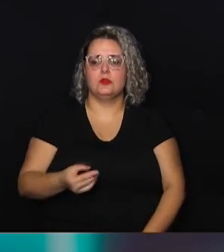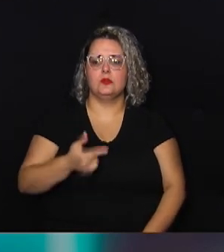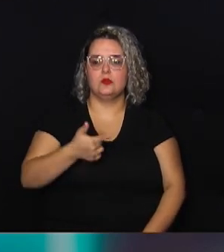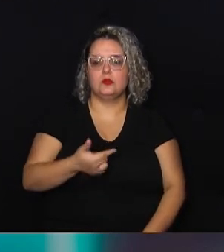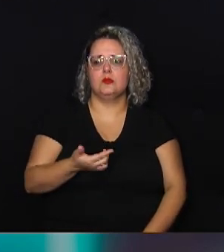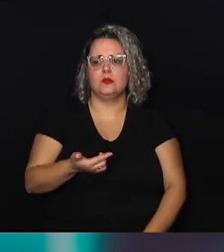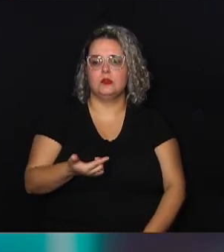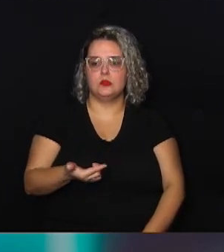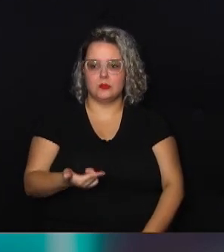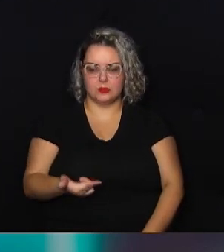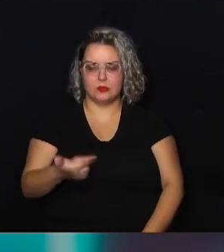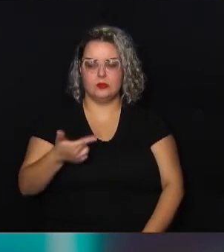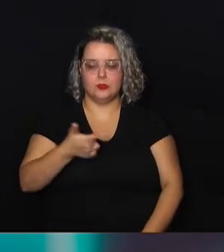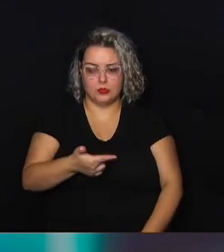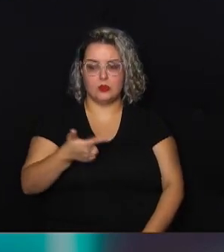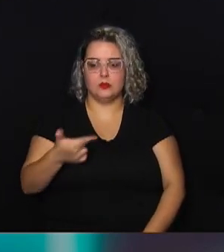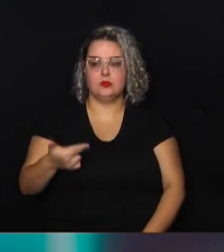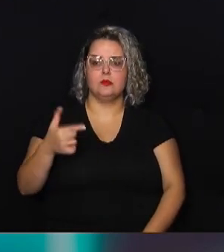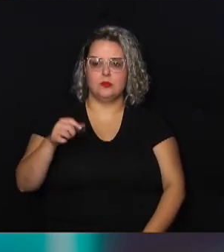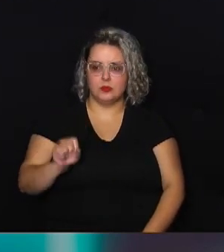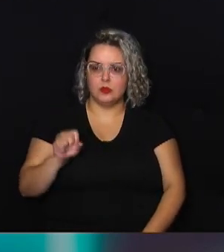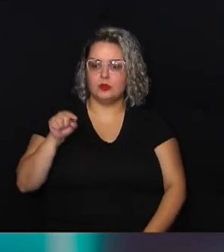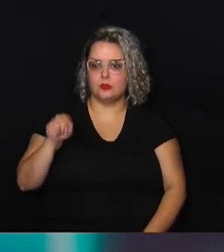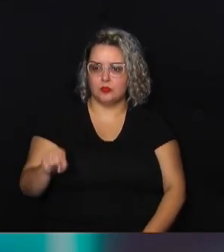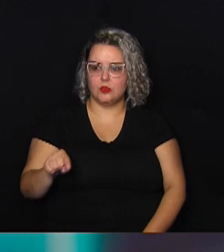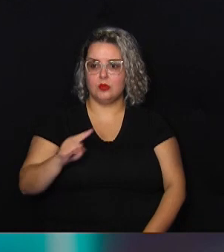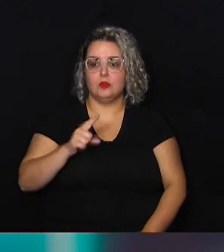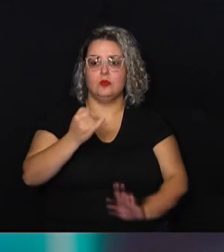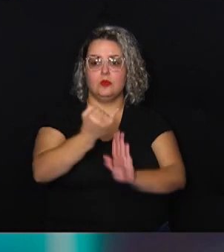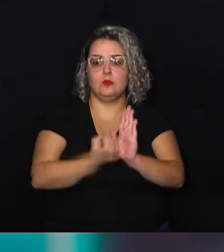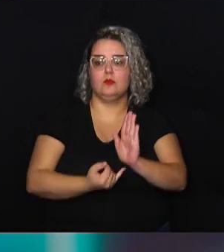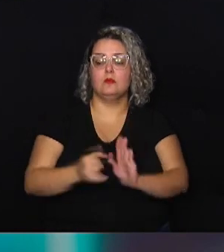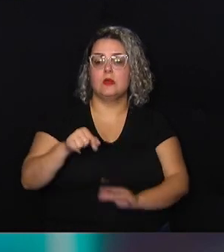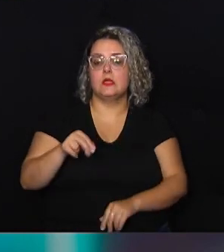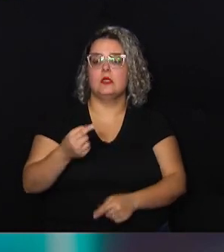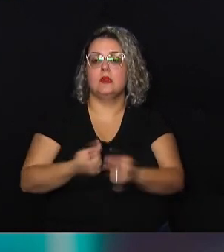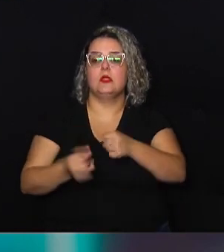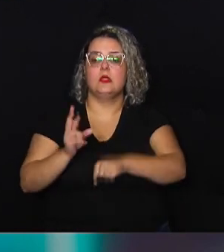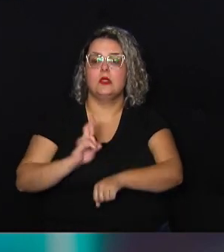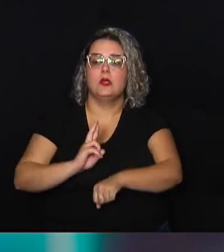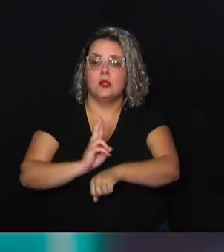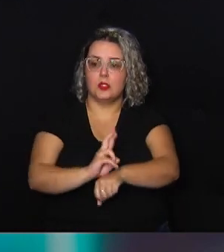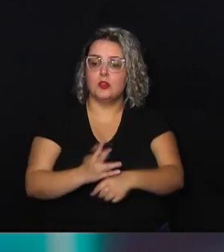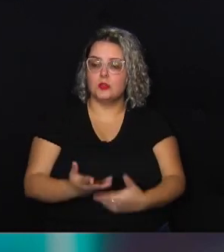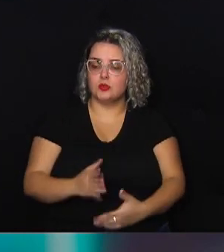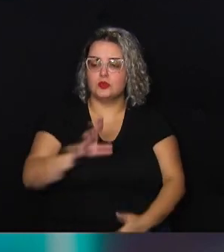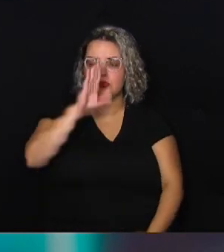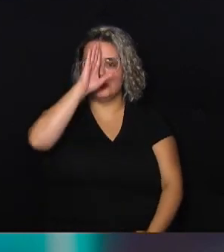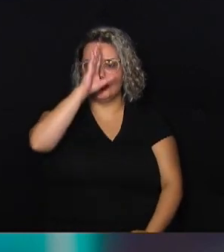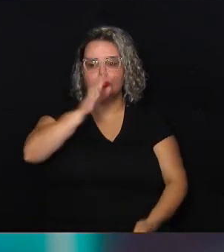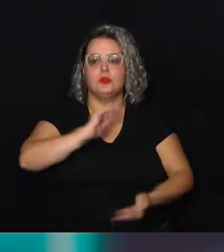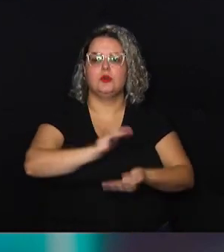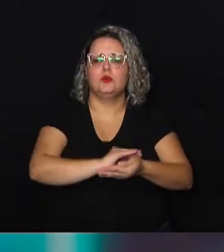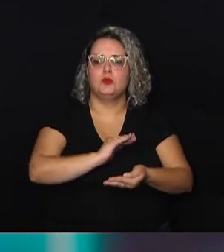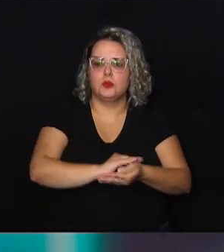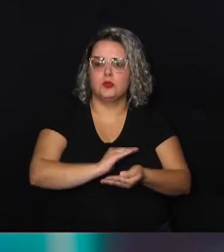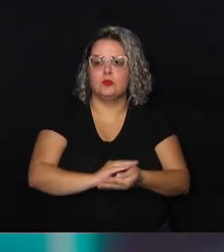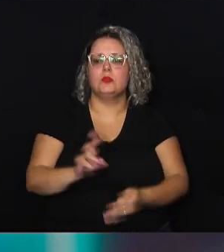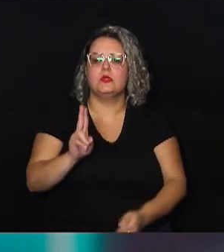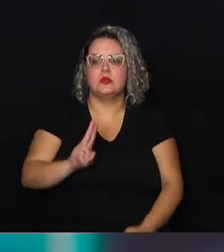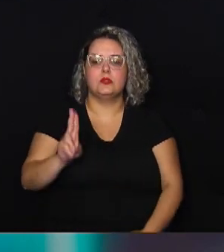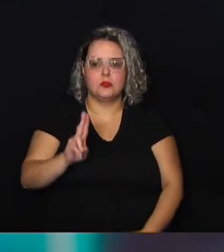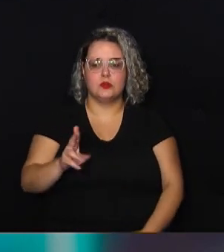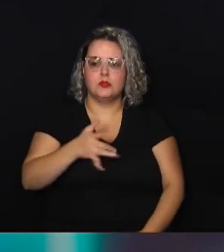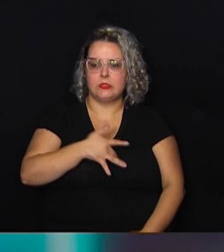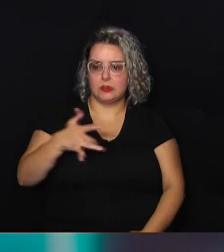454.228.000. Esses não são impostos, mas são recursos que entram diretamente no fundo para ser aplicados em